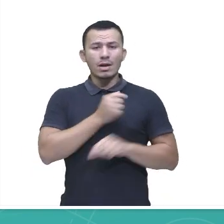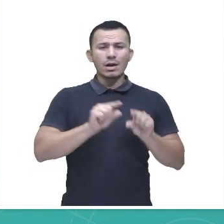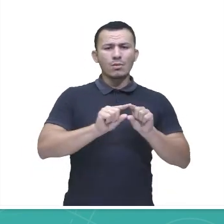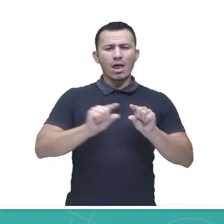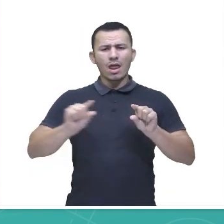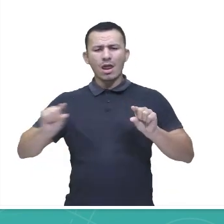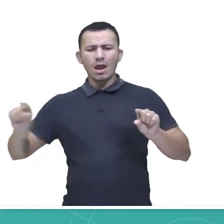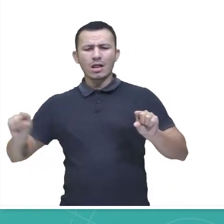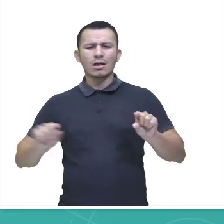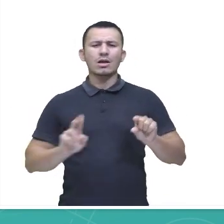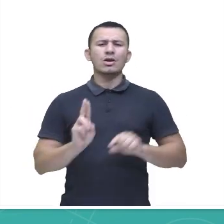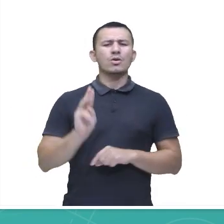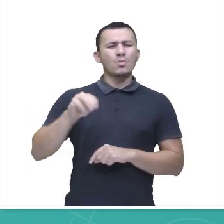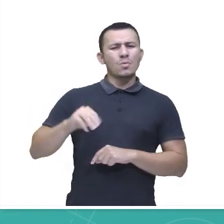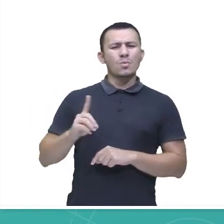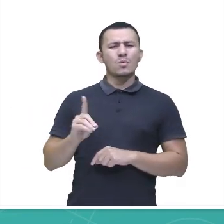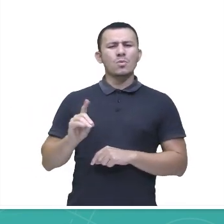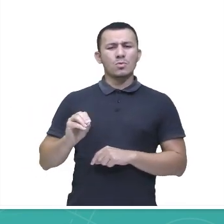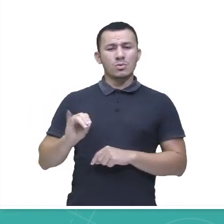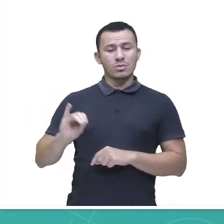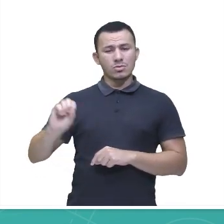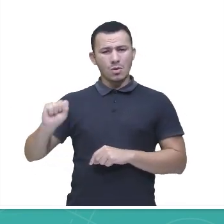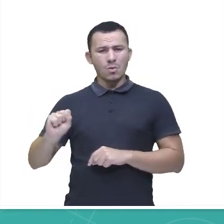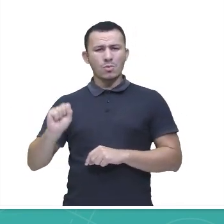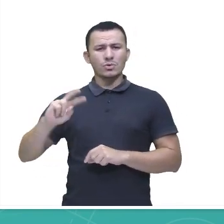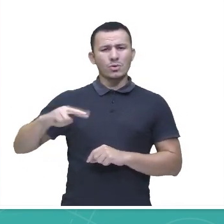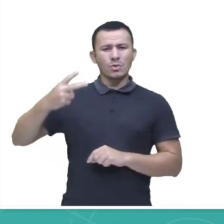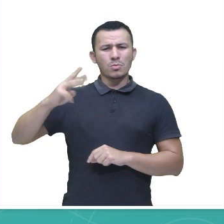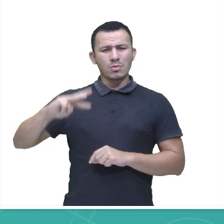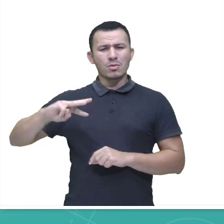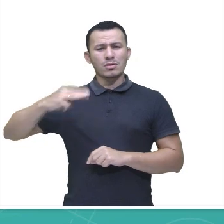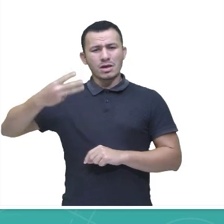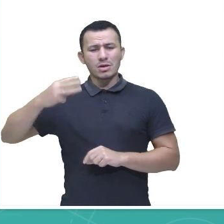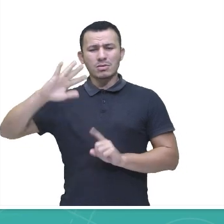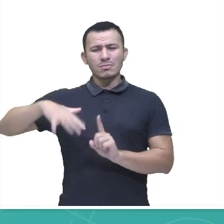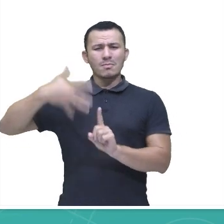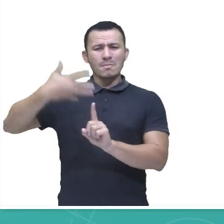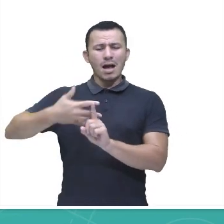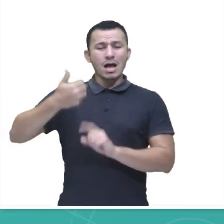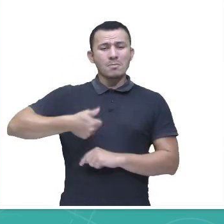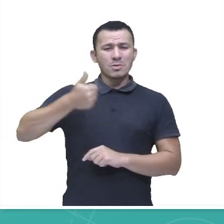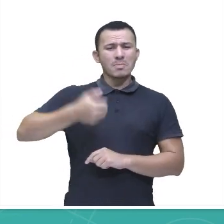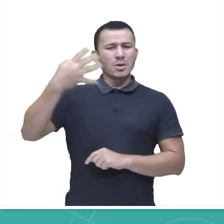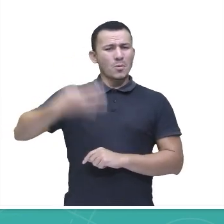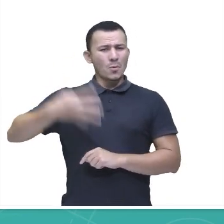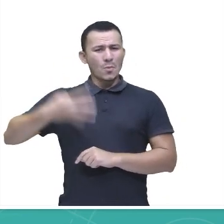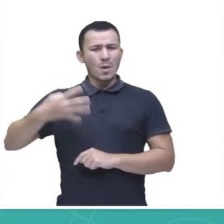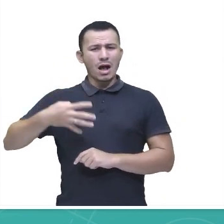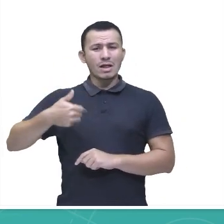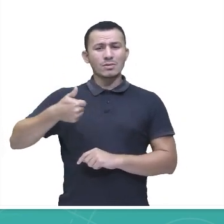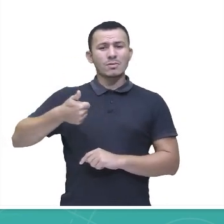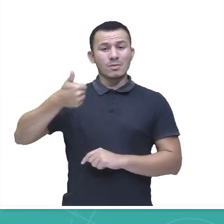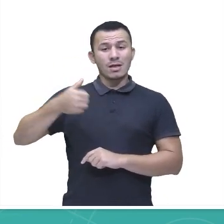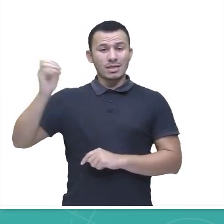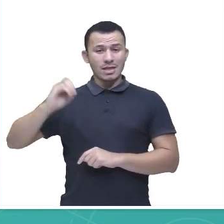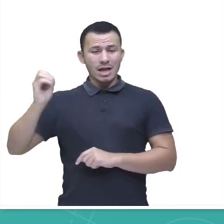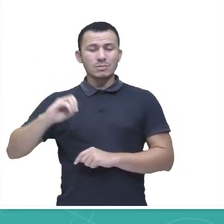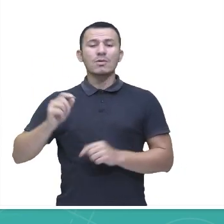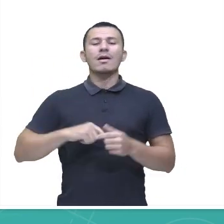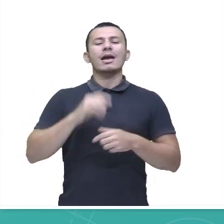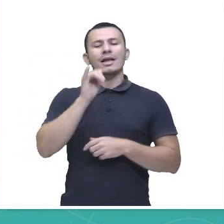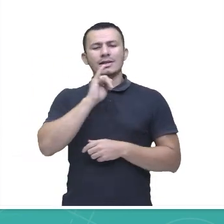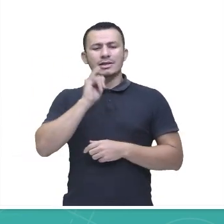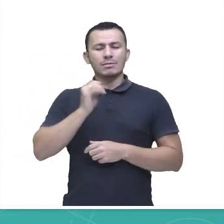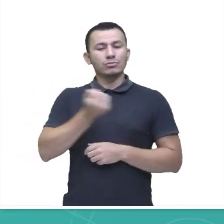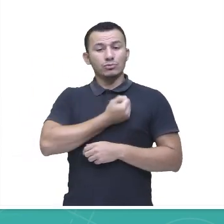1, 2, 3, dobro, triplo, quíntuplo, primeiro, quarto, décimo, são exemplos de